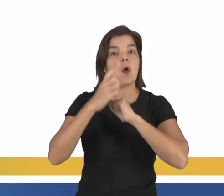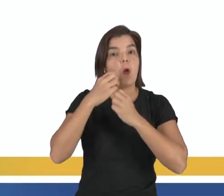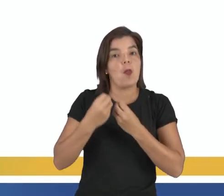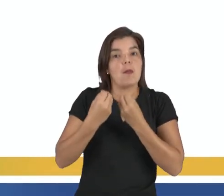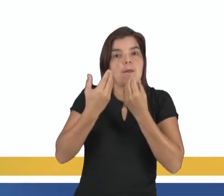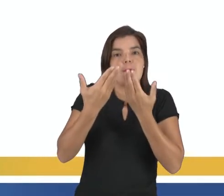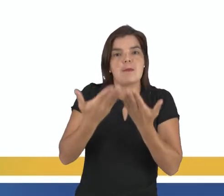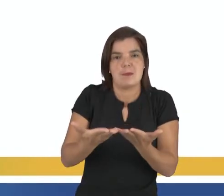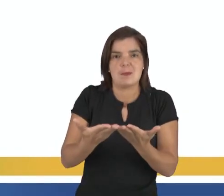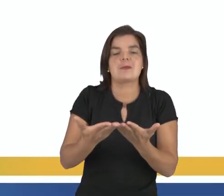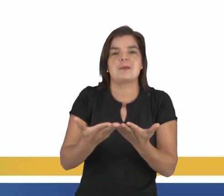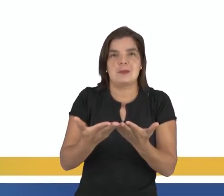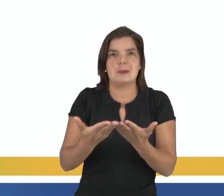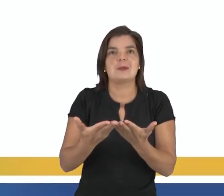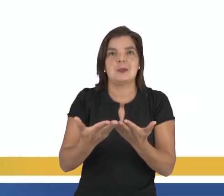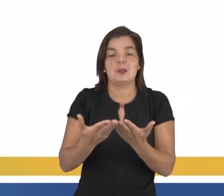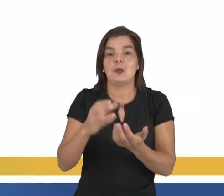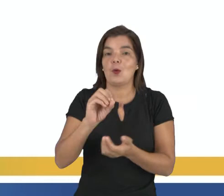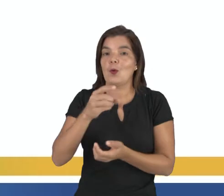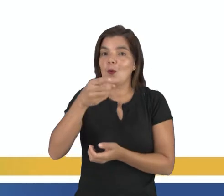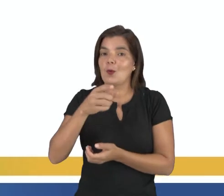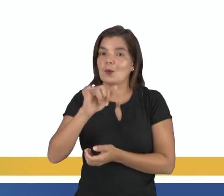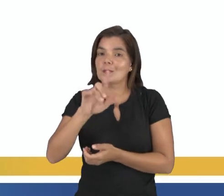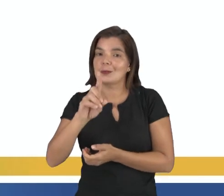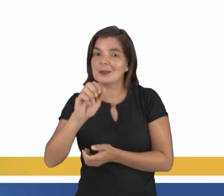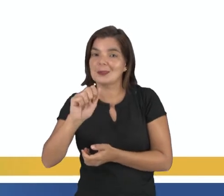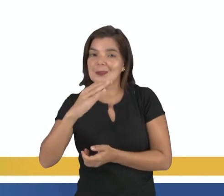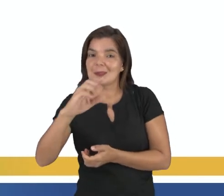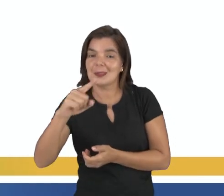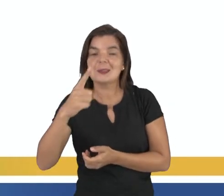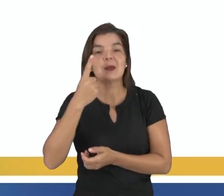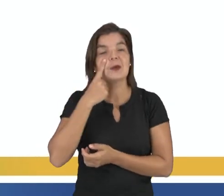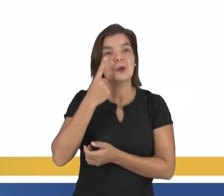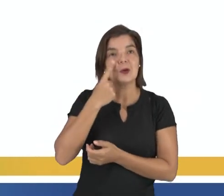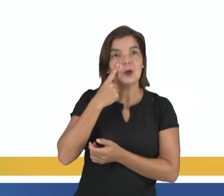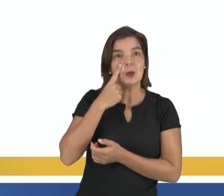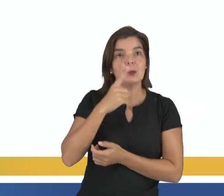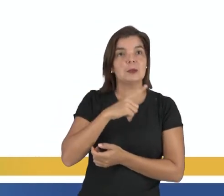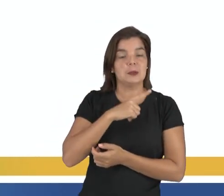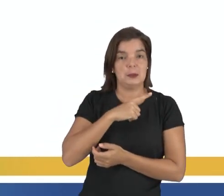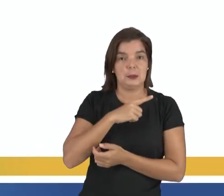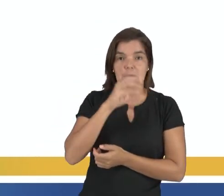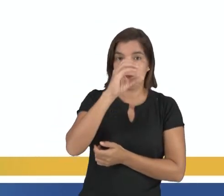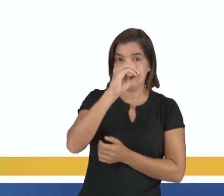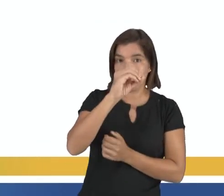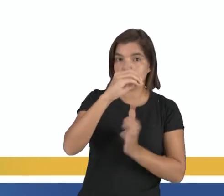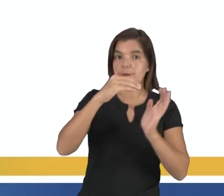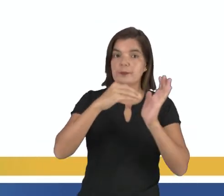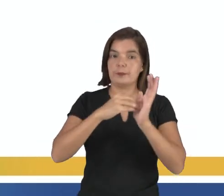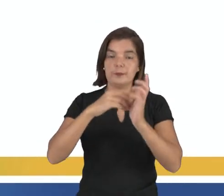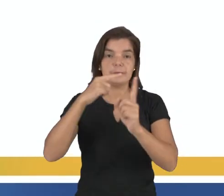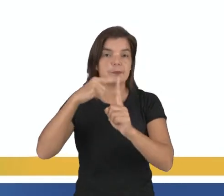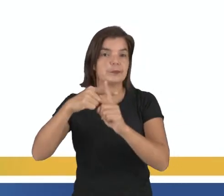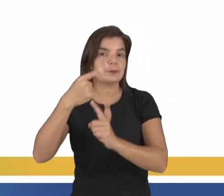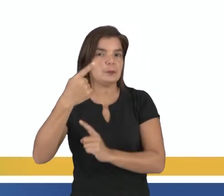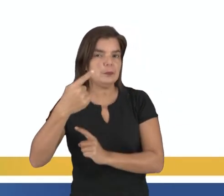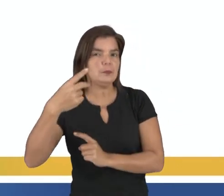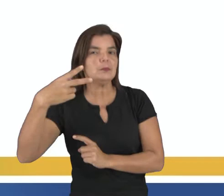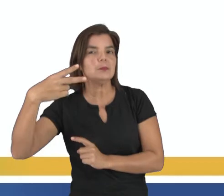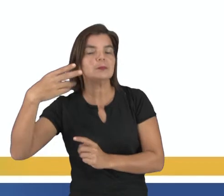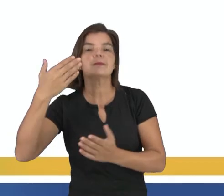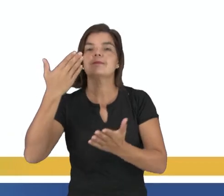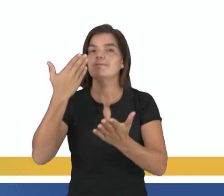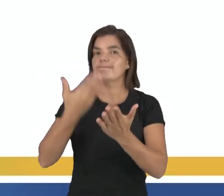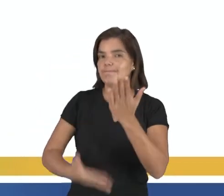doa, ele sofre oxidação. Então, a gente viu lá, né, que quando nós vamos de 0 para o mais 1, mais 2,